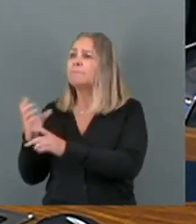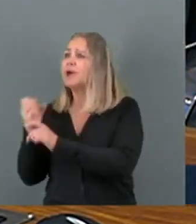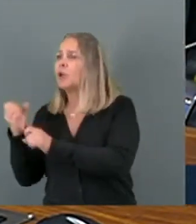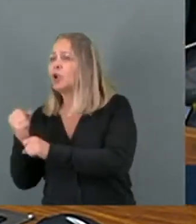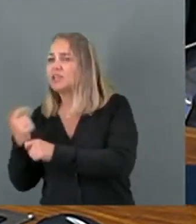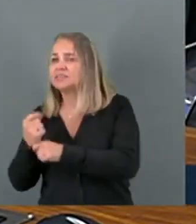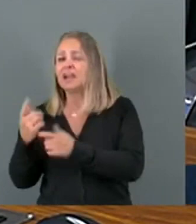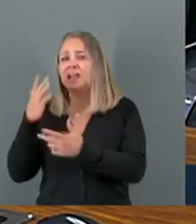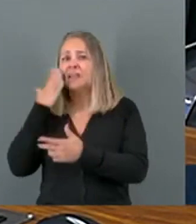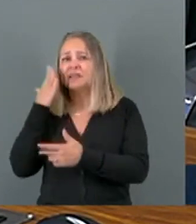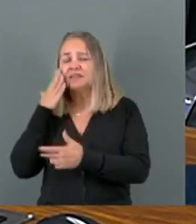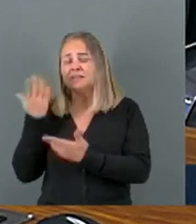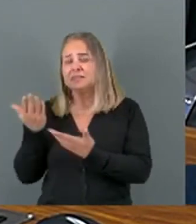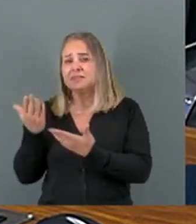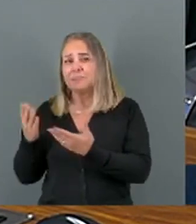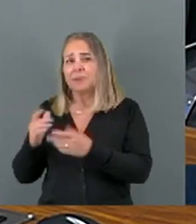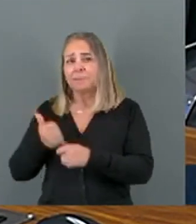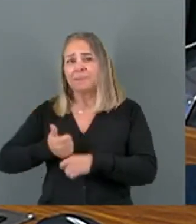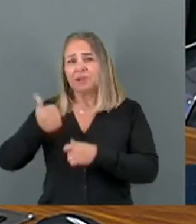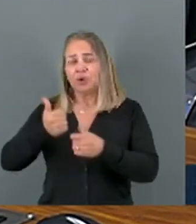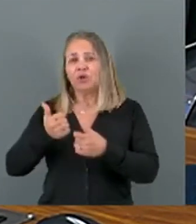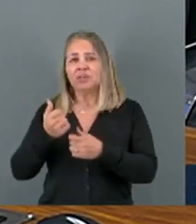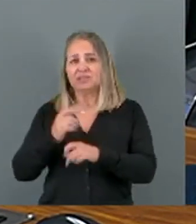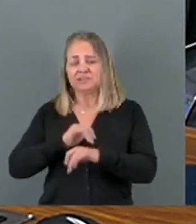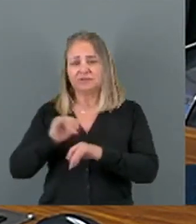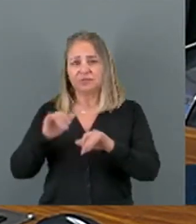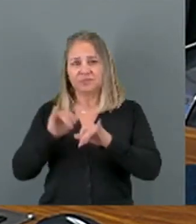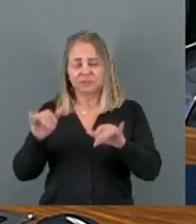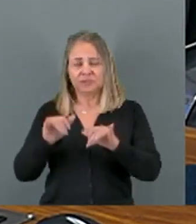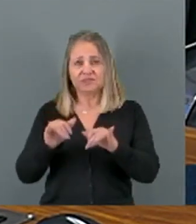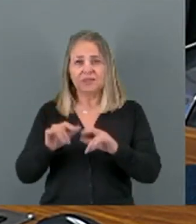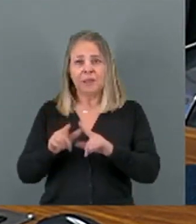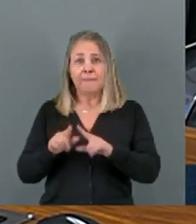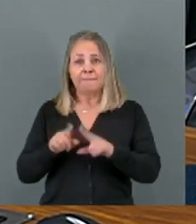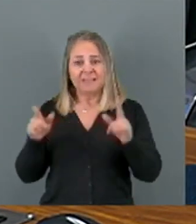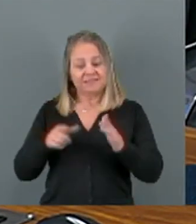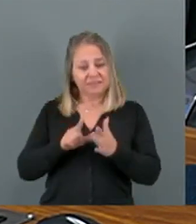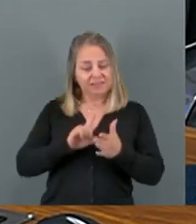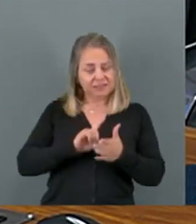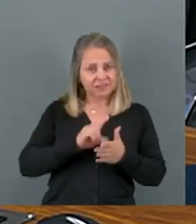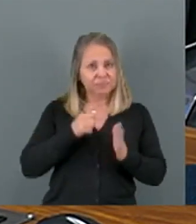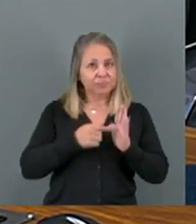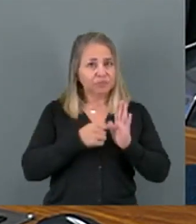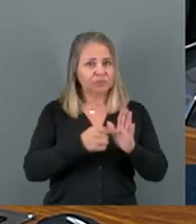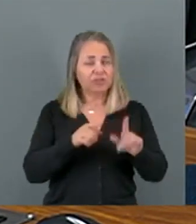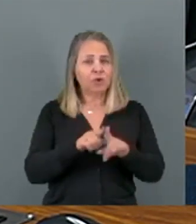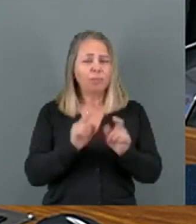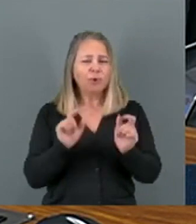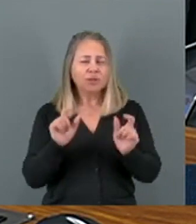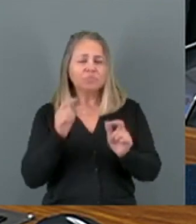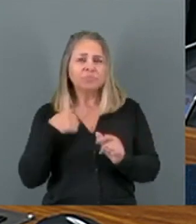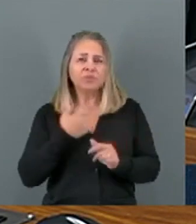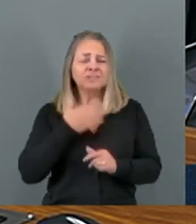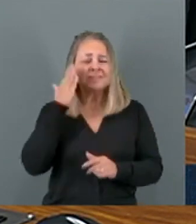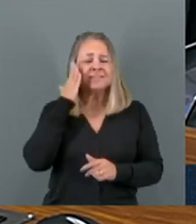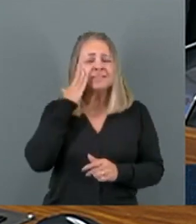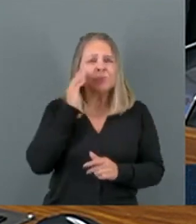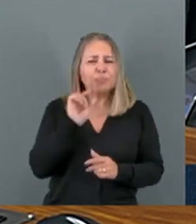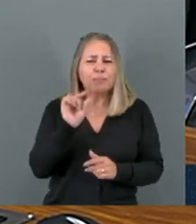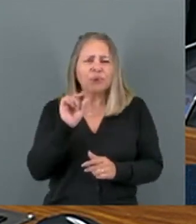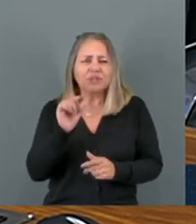dados. Eu vou apresentar para vocês isso em seguida. Antes disso, eu queria só mostrar um pouquinho da gente tentar entender o suicídio